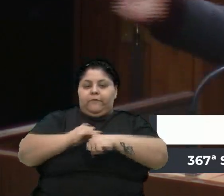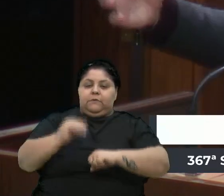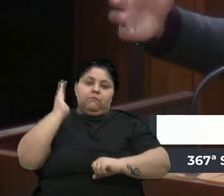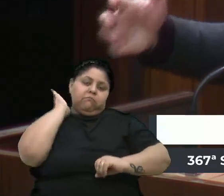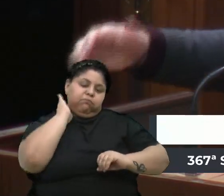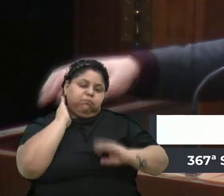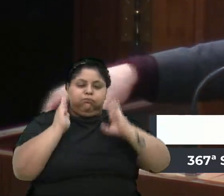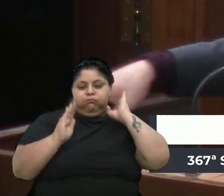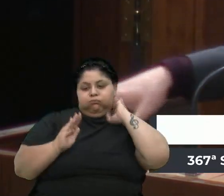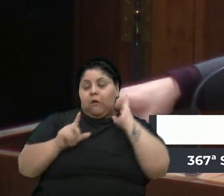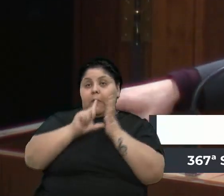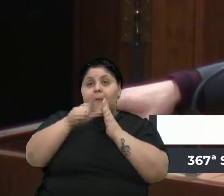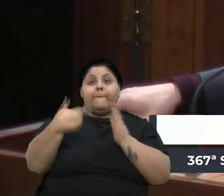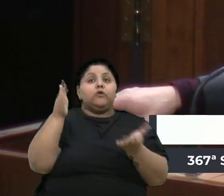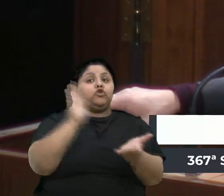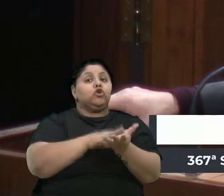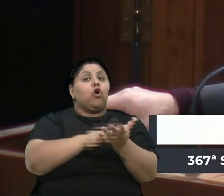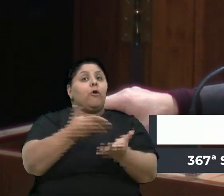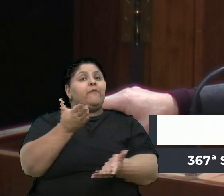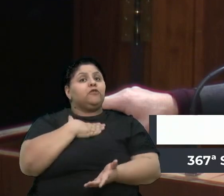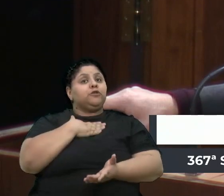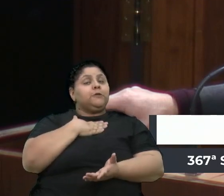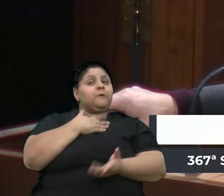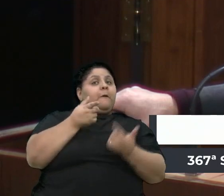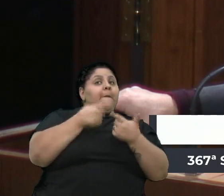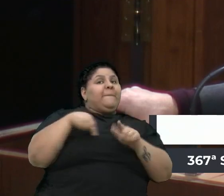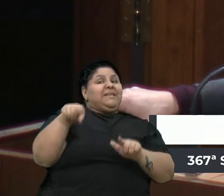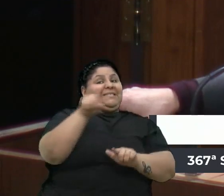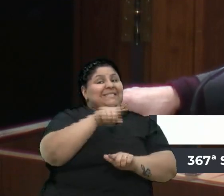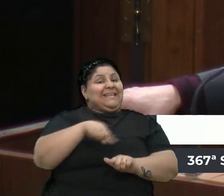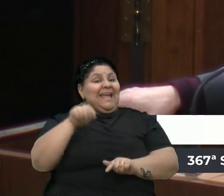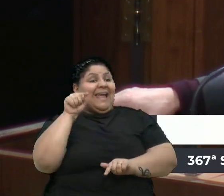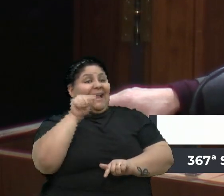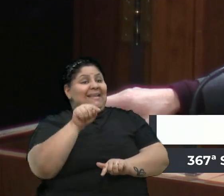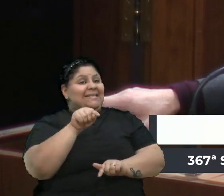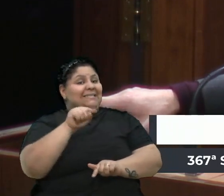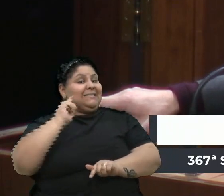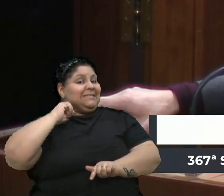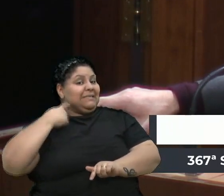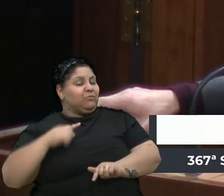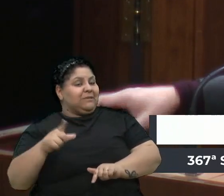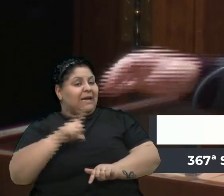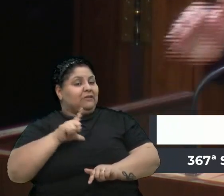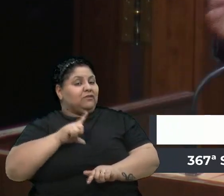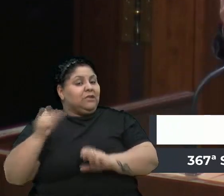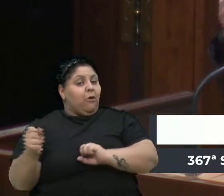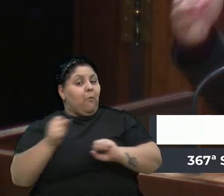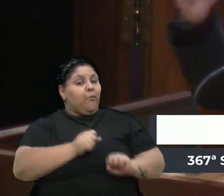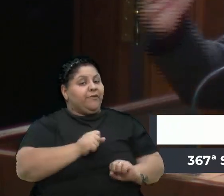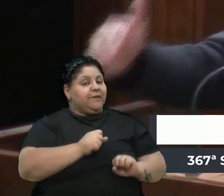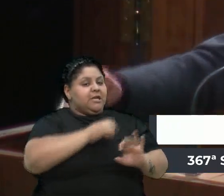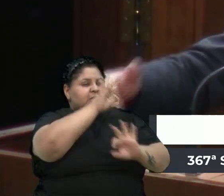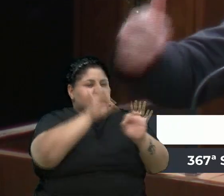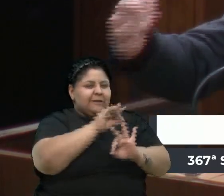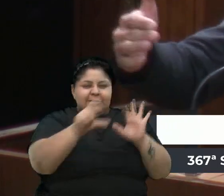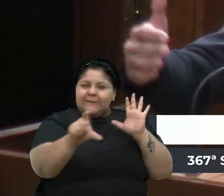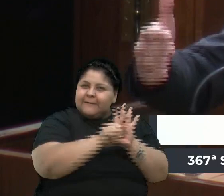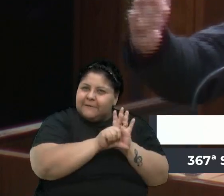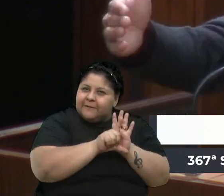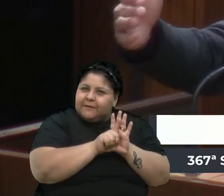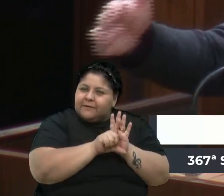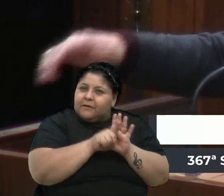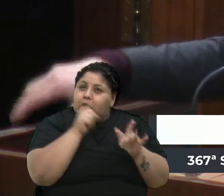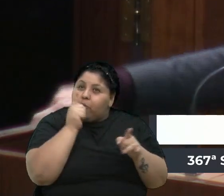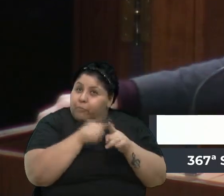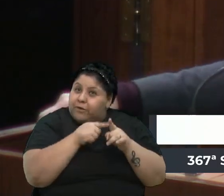de nós. Mas esses que têm o poder de mexer na lei, aí não são cobrados. Porque os deputados federais e senadores